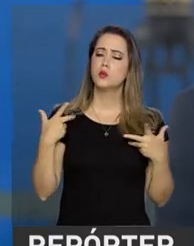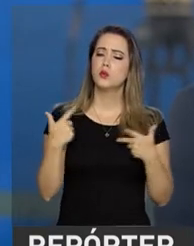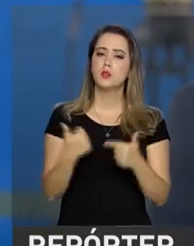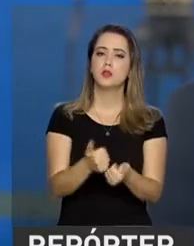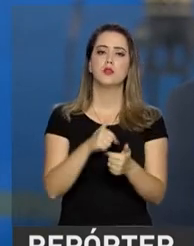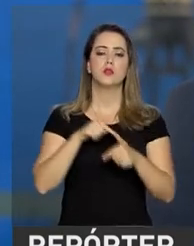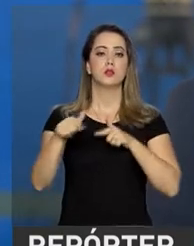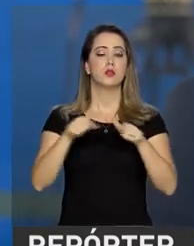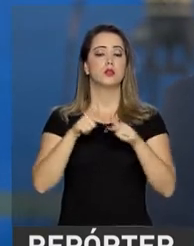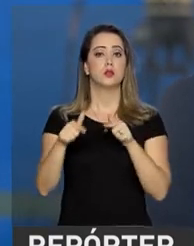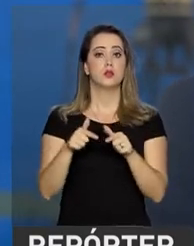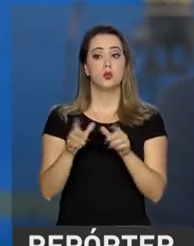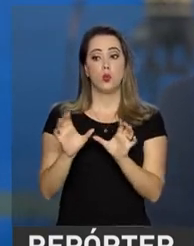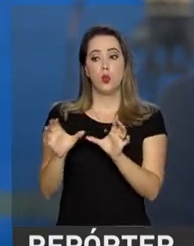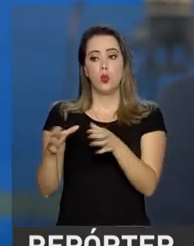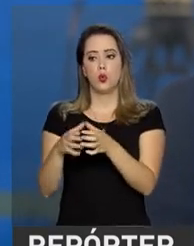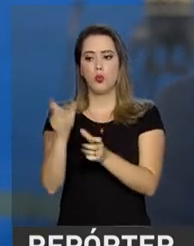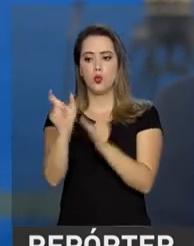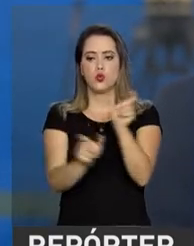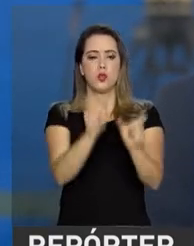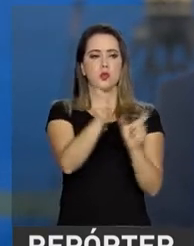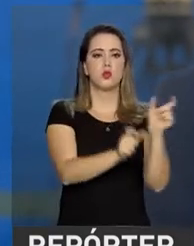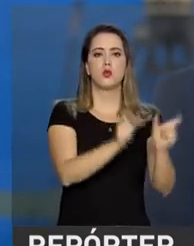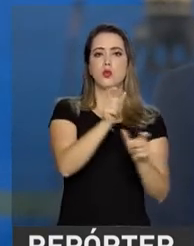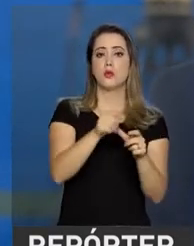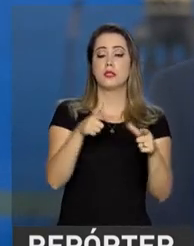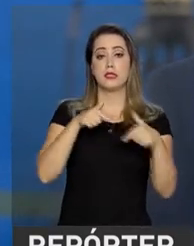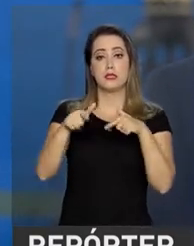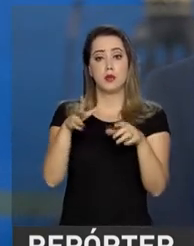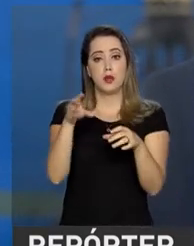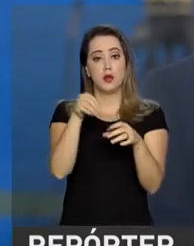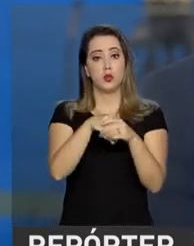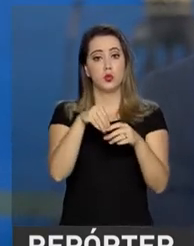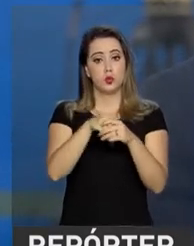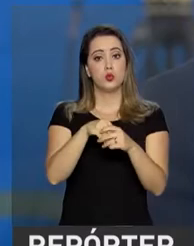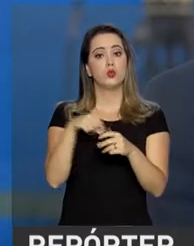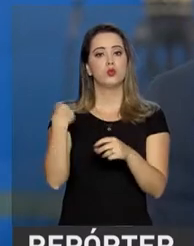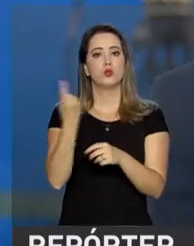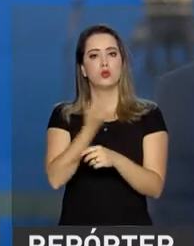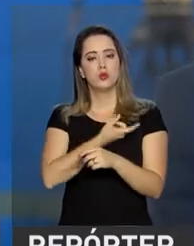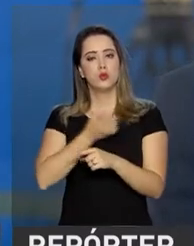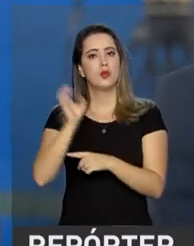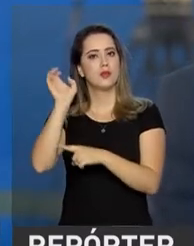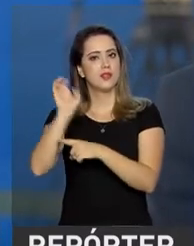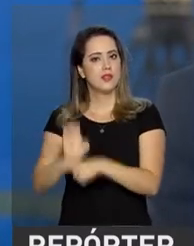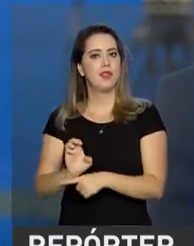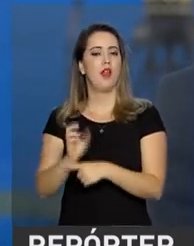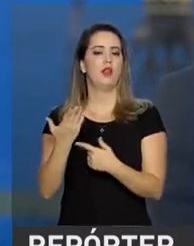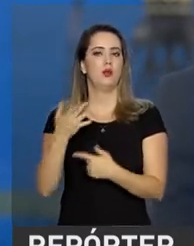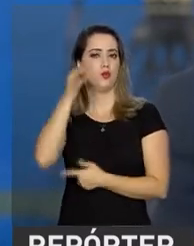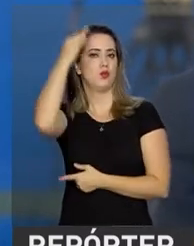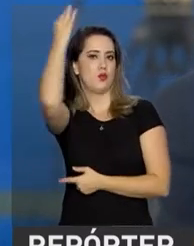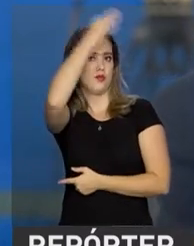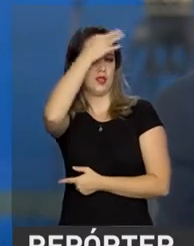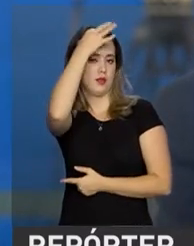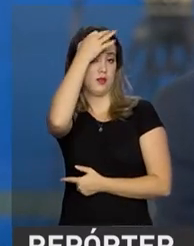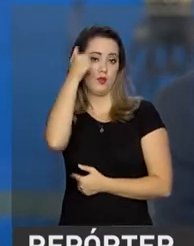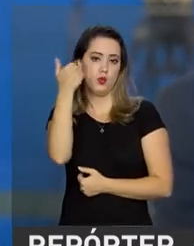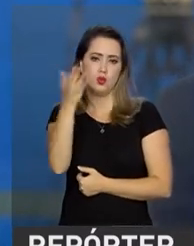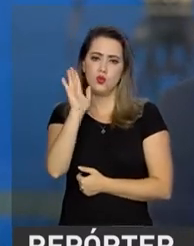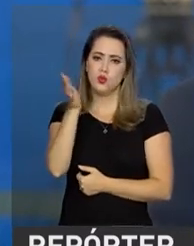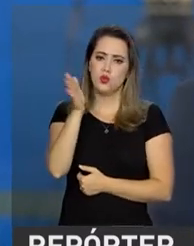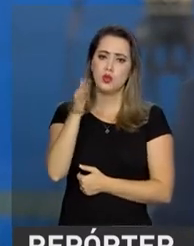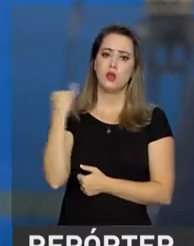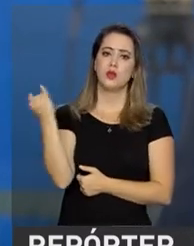na Secretaria de Educação do nosso estado. Esse time está conectado com experiências